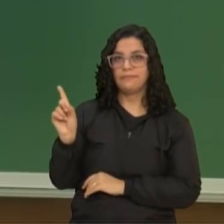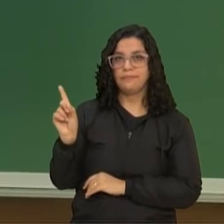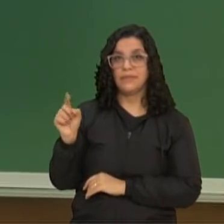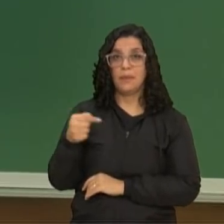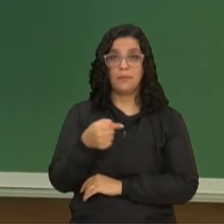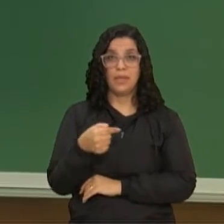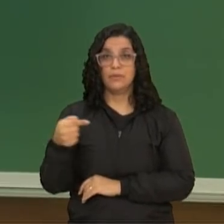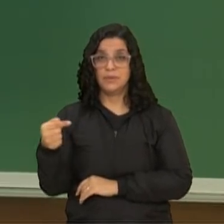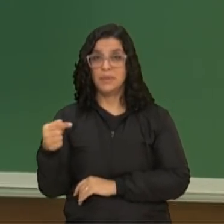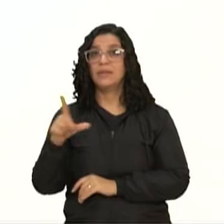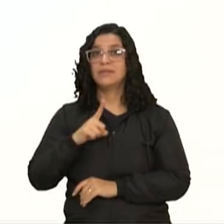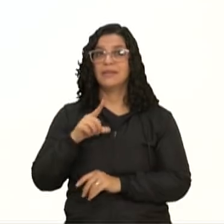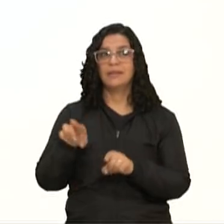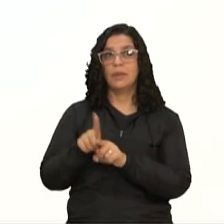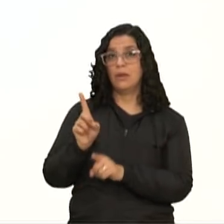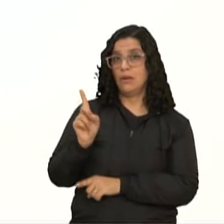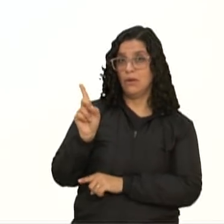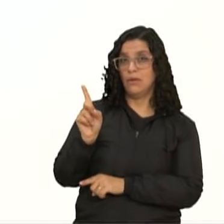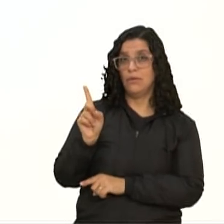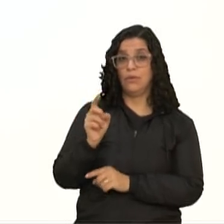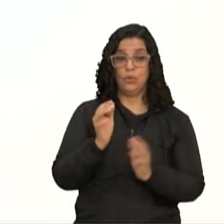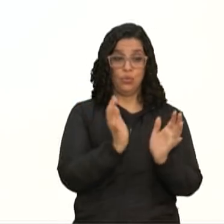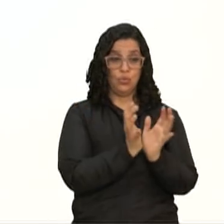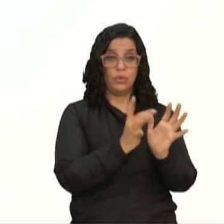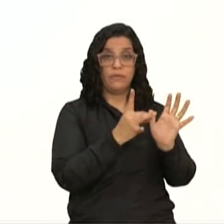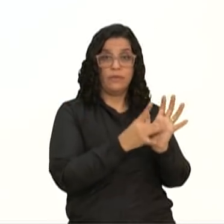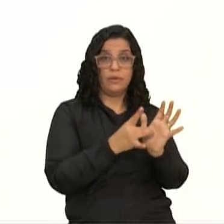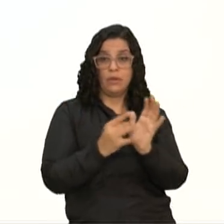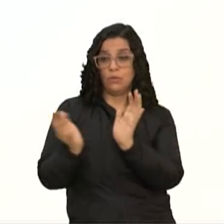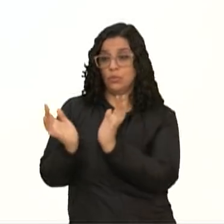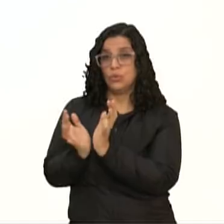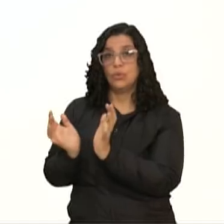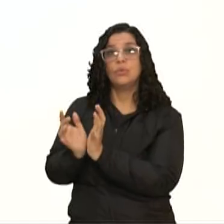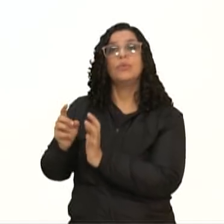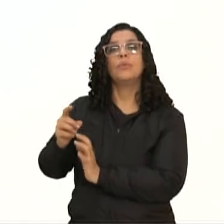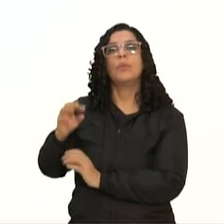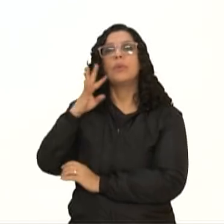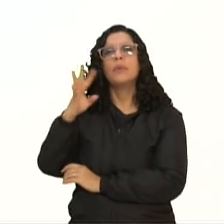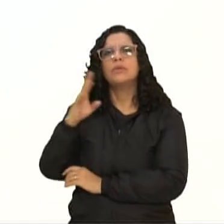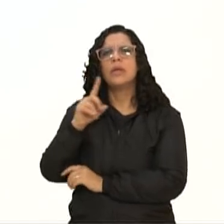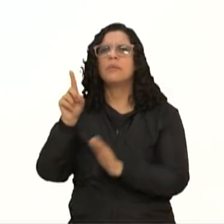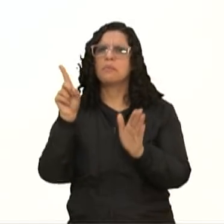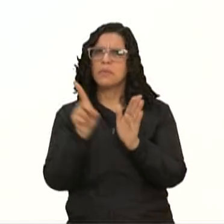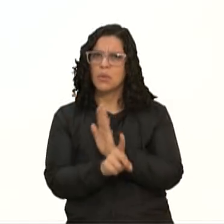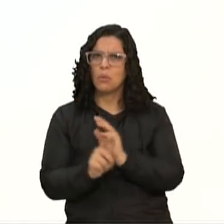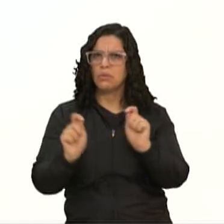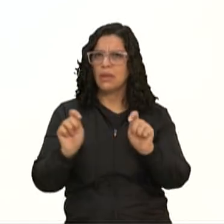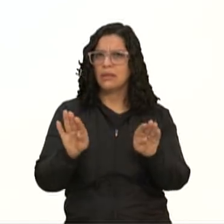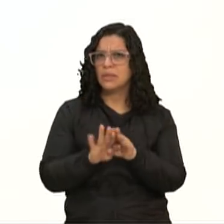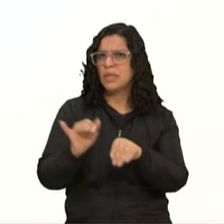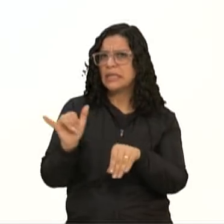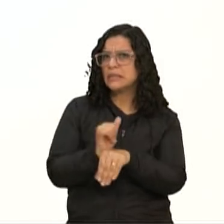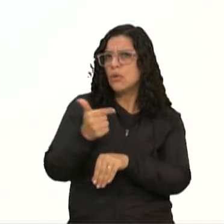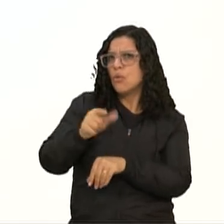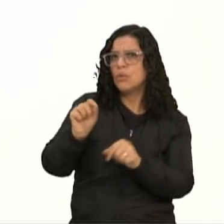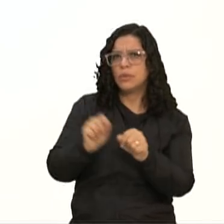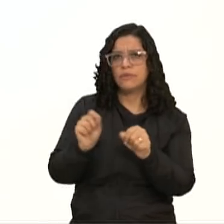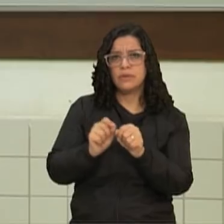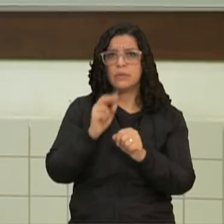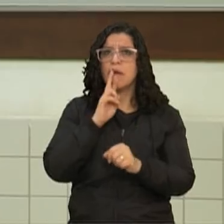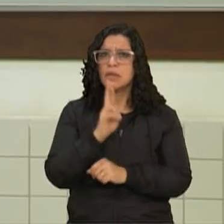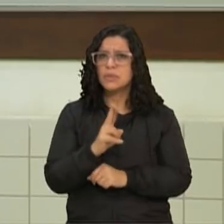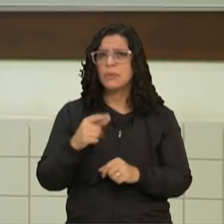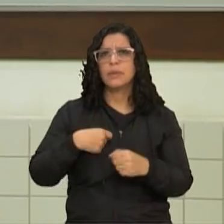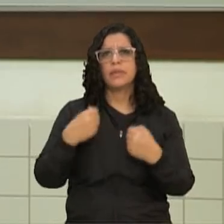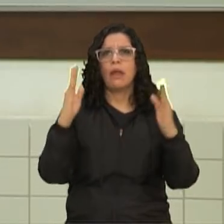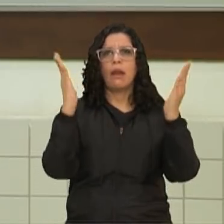ficamos com o número complexo, uma parte real e outra parte imaginária. Daí alguém vai perguntar, professor, mas teria uma outra maneira de fazer para